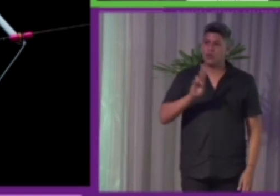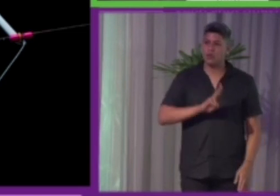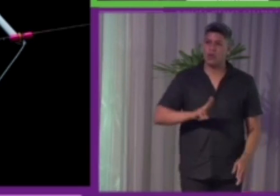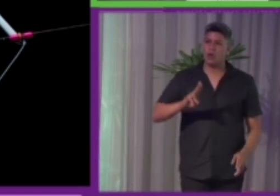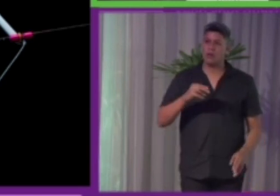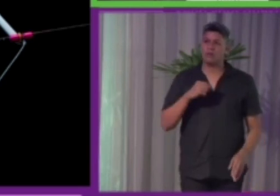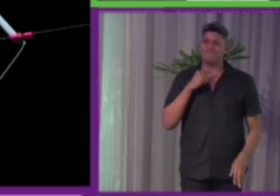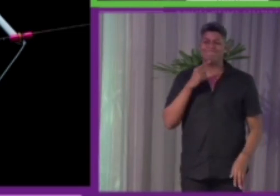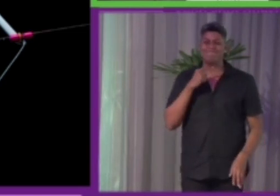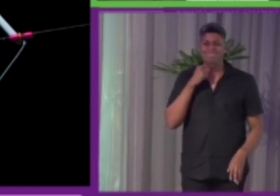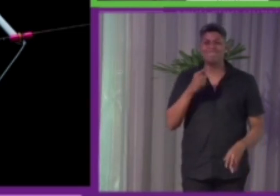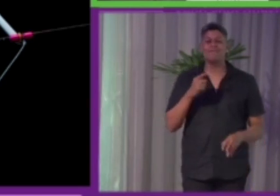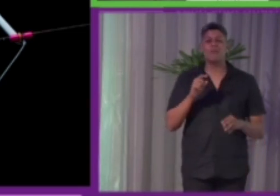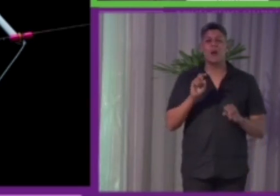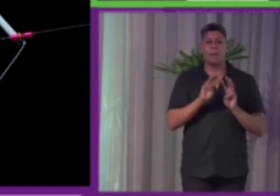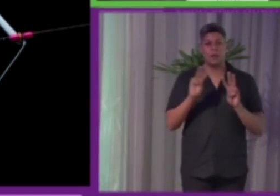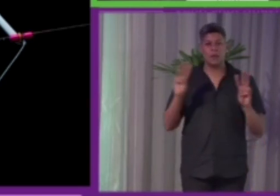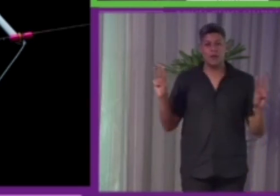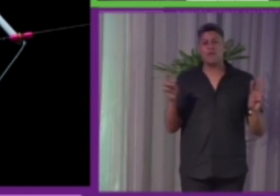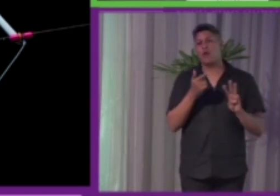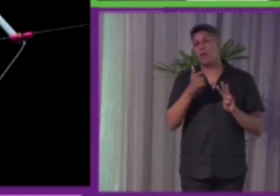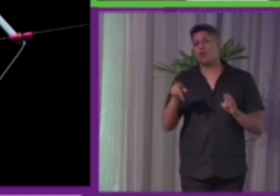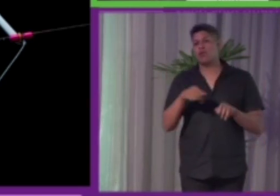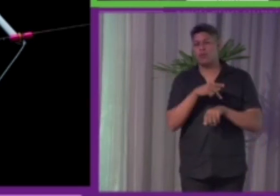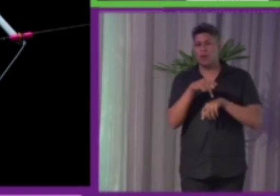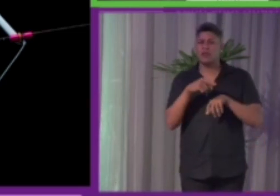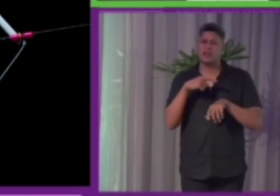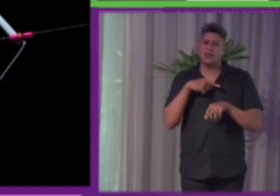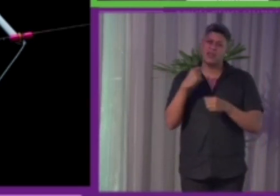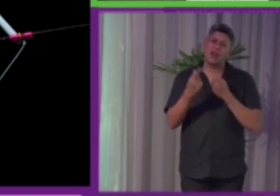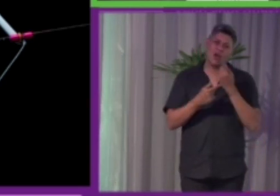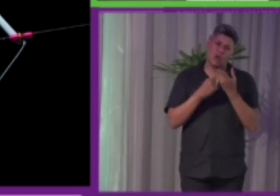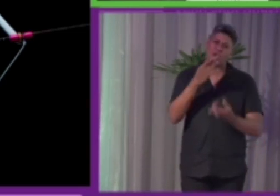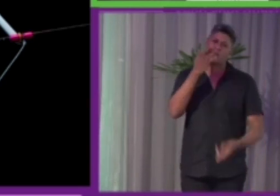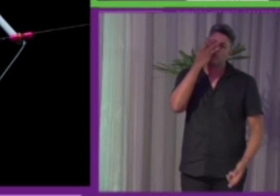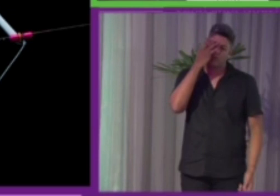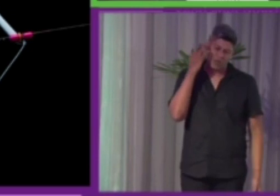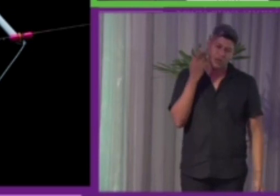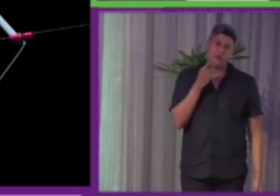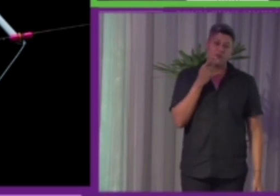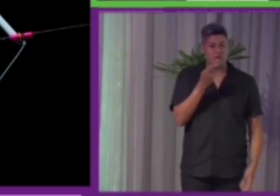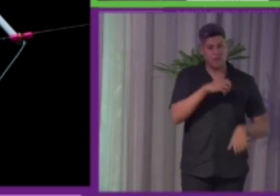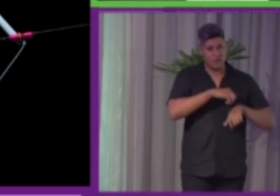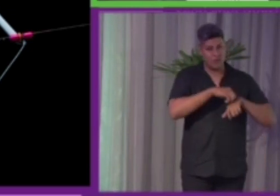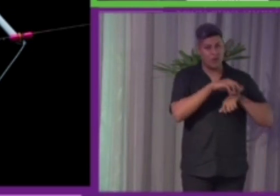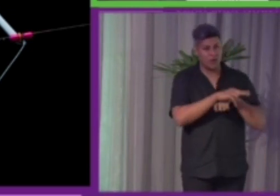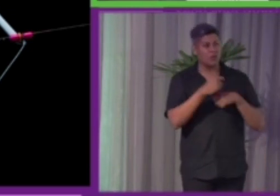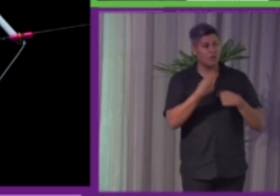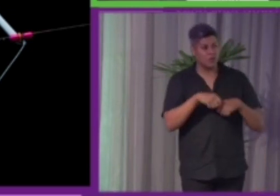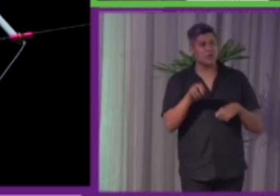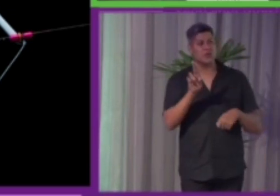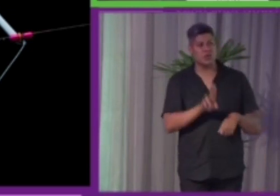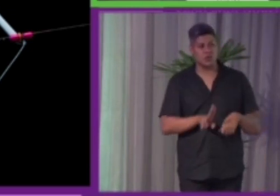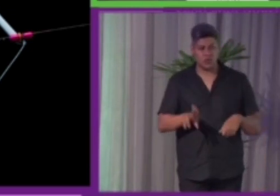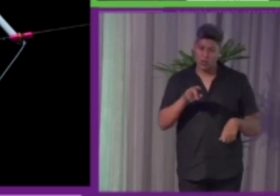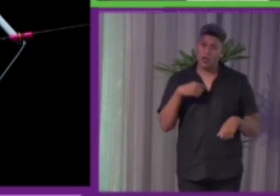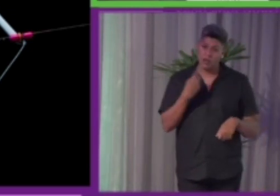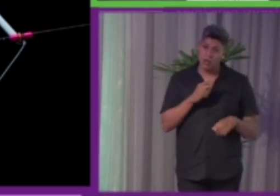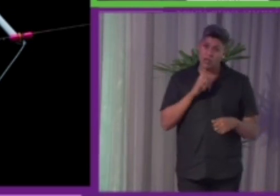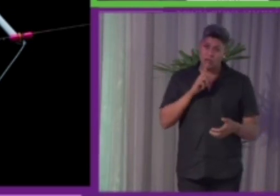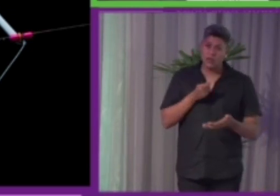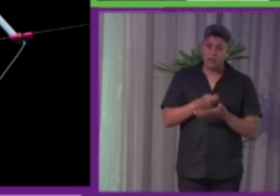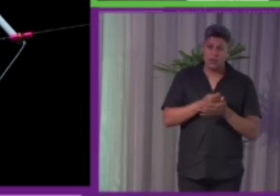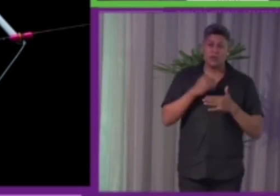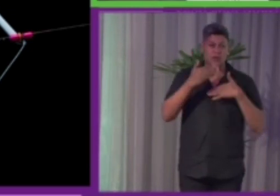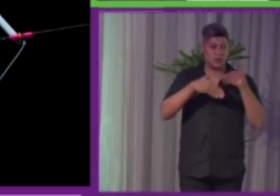plataforma de estrangeiros, apesar de ter alguns colegas que sugeriam que a gente usasse, da Cystic Fibrosis Foundation, e a gente decidiu